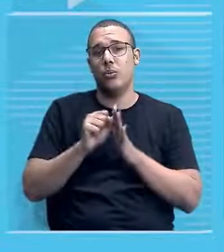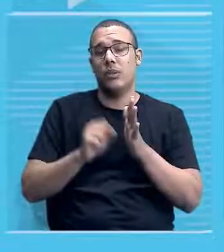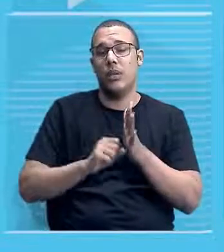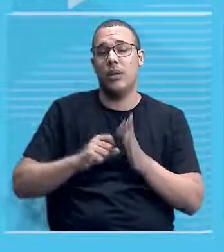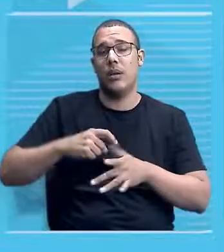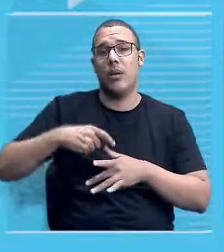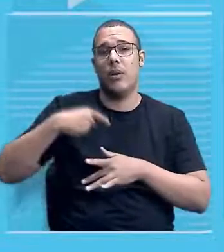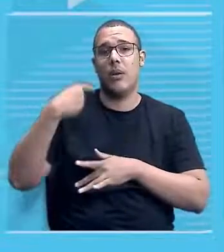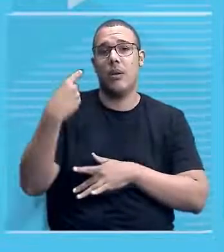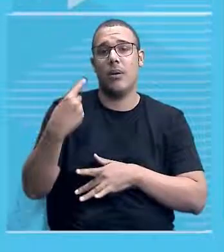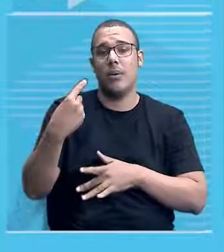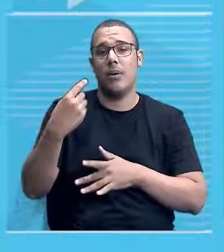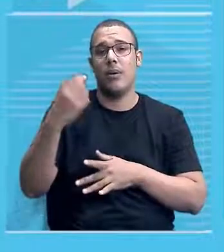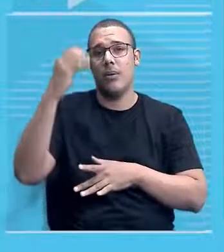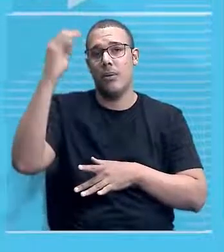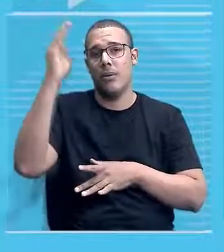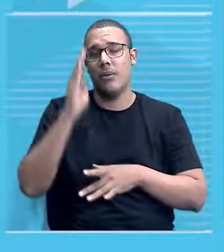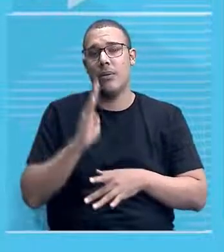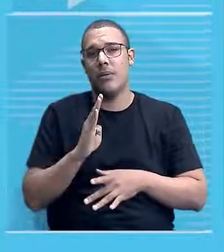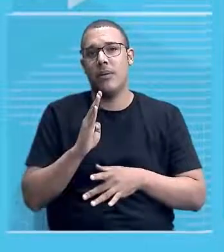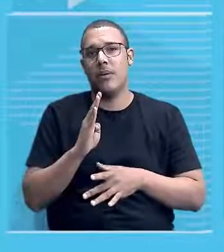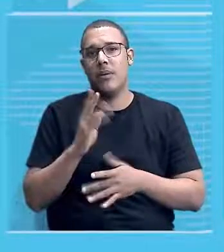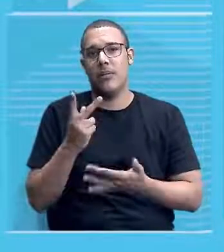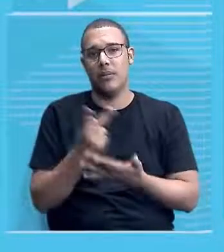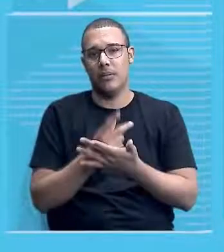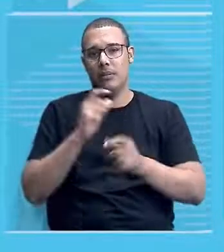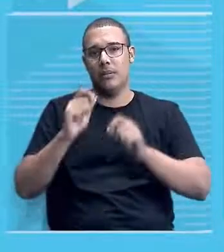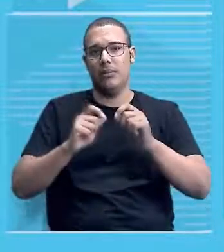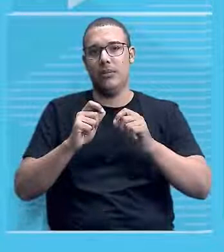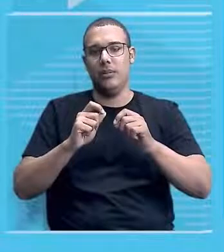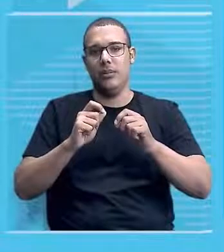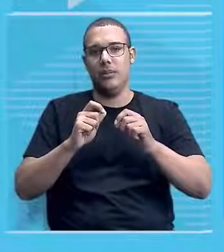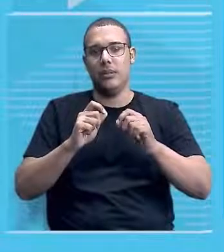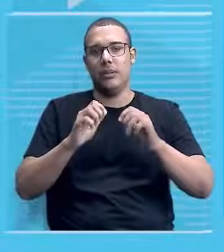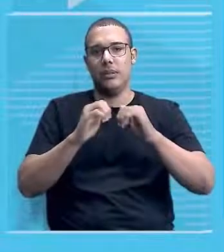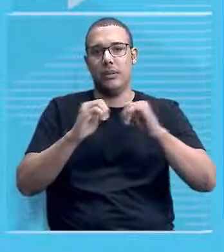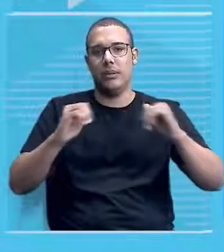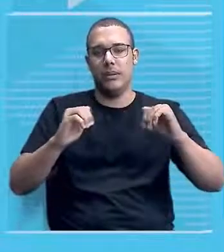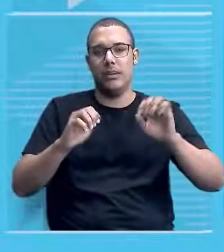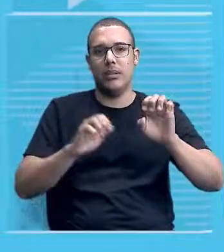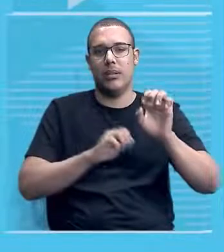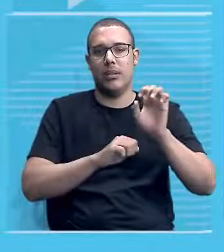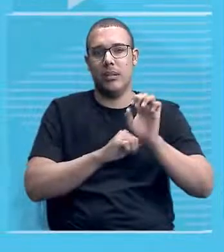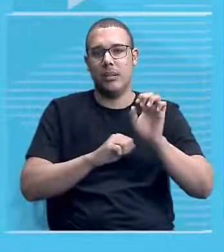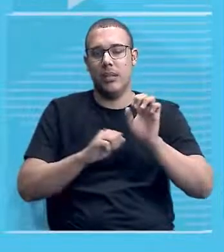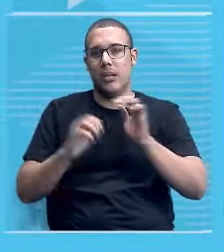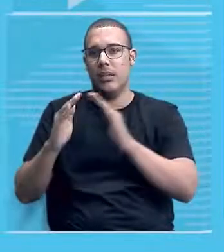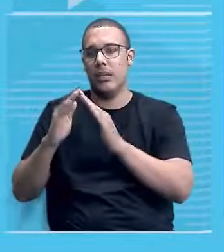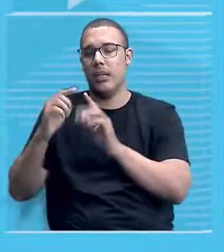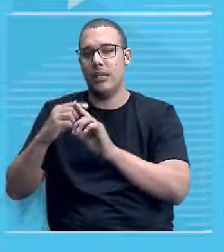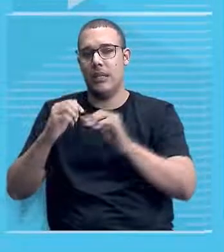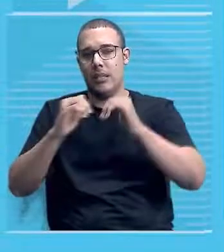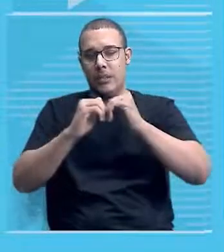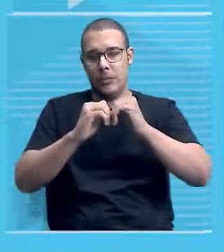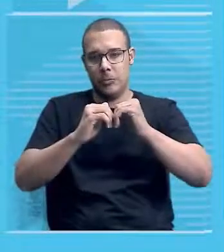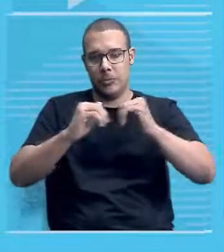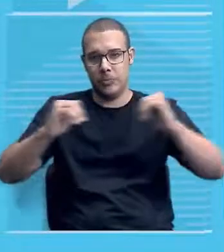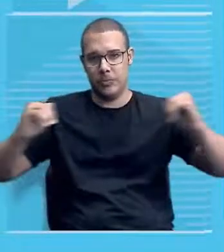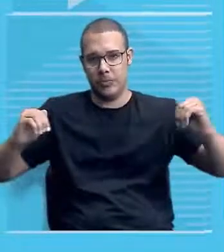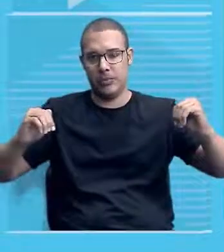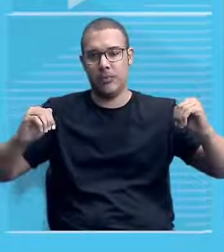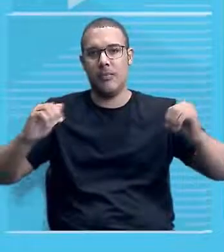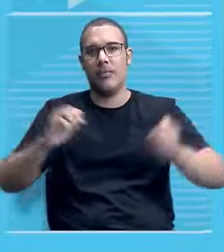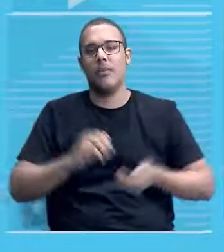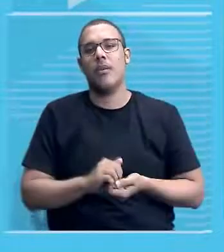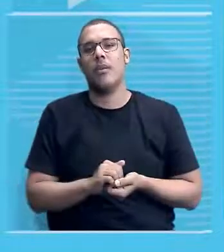vai acontecer a separação entre o estado e a igreja a igreja vai